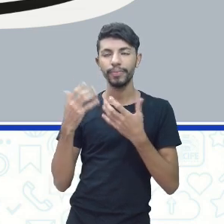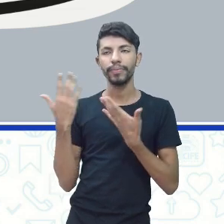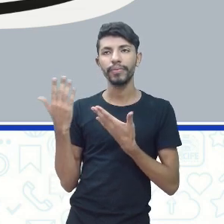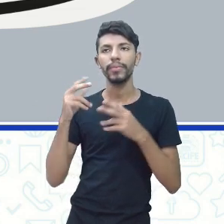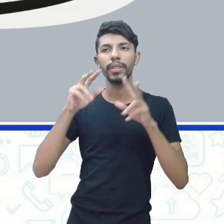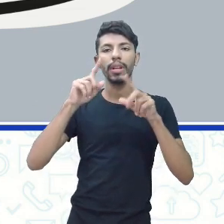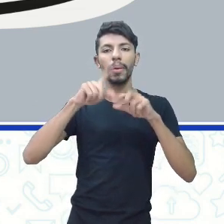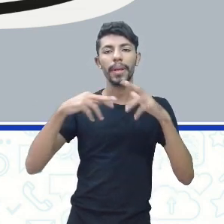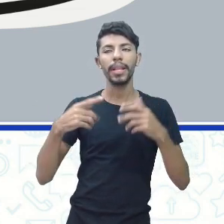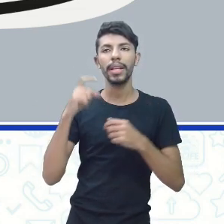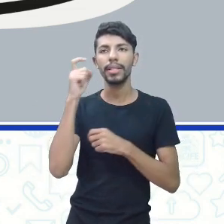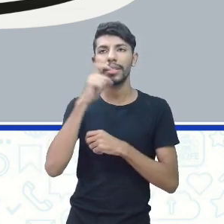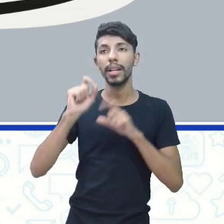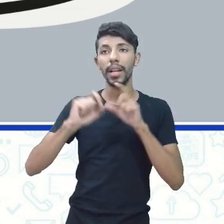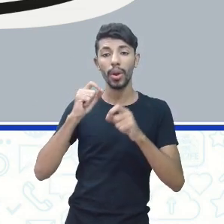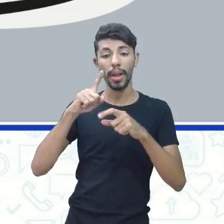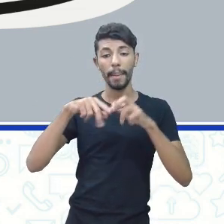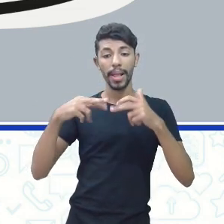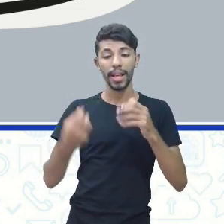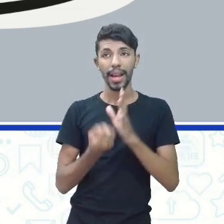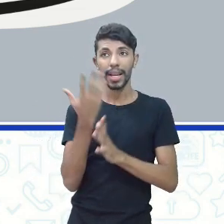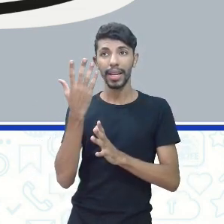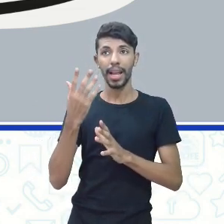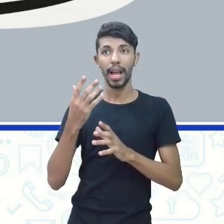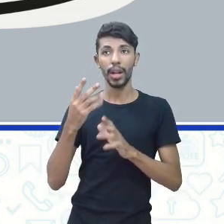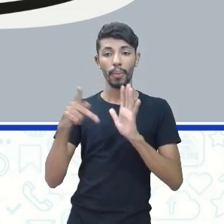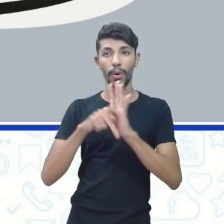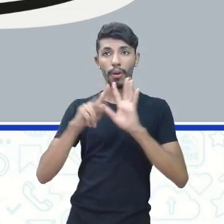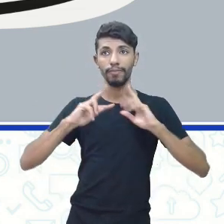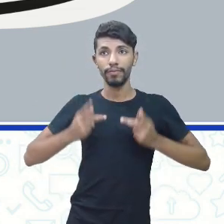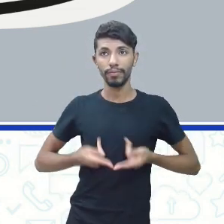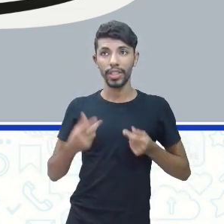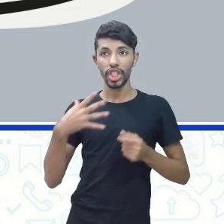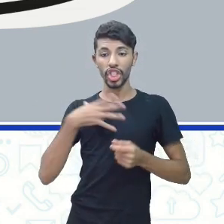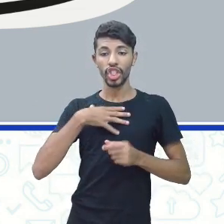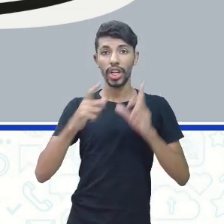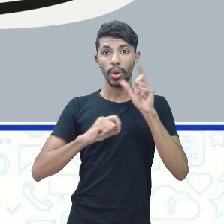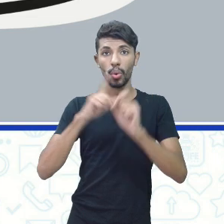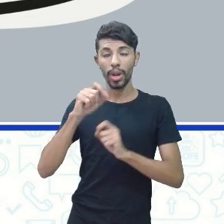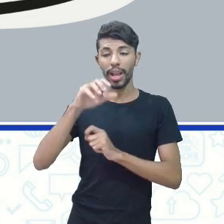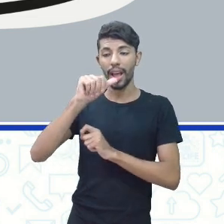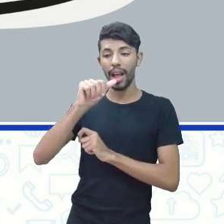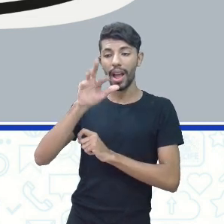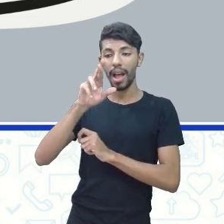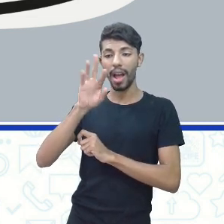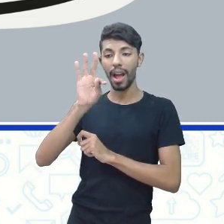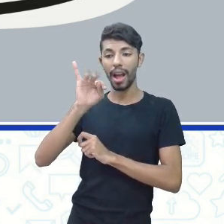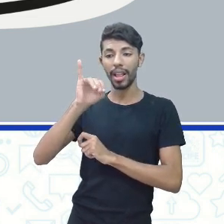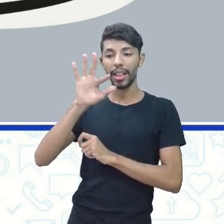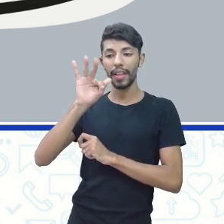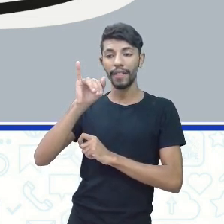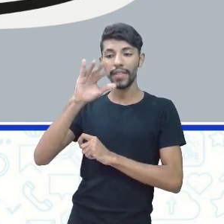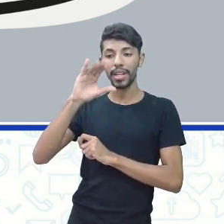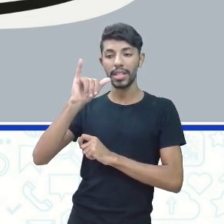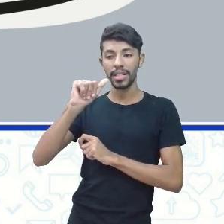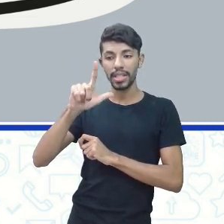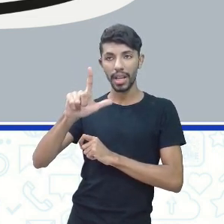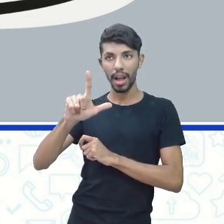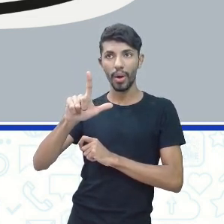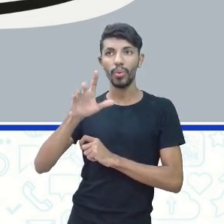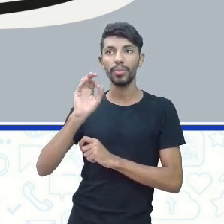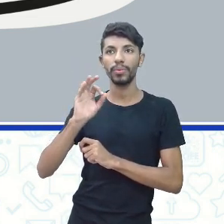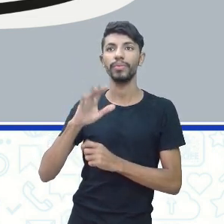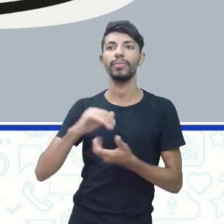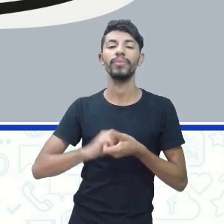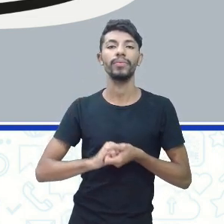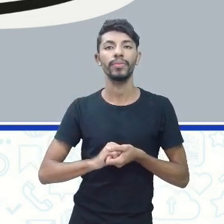são materiais produzidos pelo homem de forma artificial. Vejam, são produzidos pelo homem, porém de forma